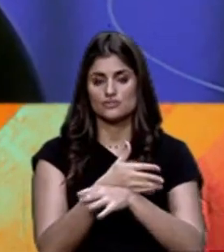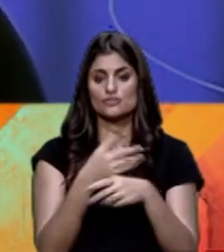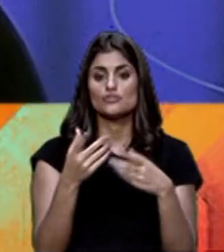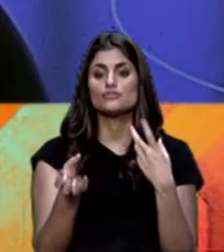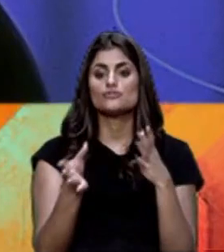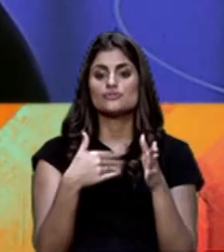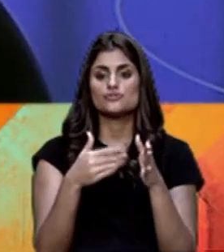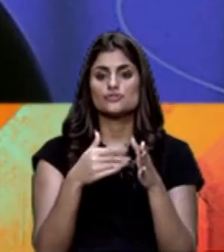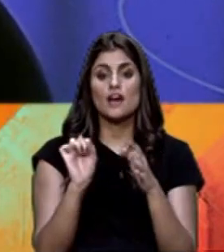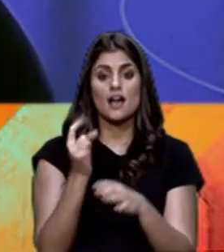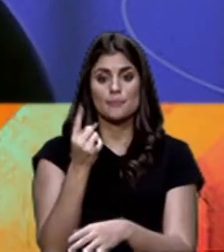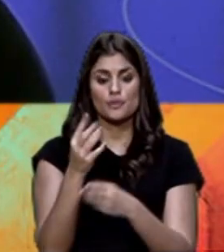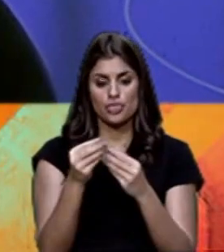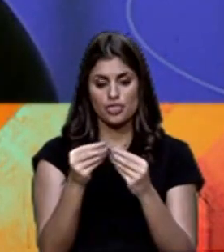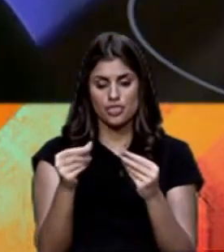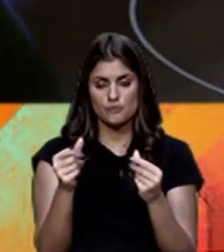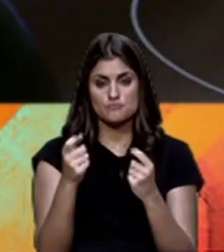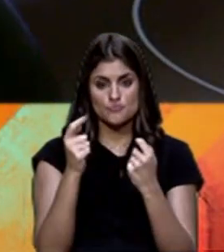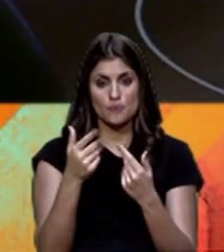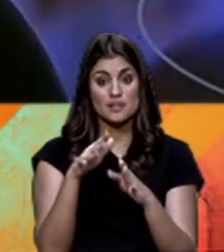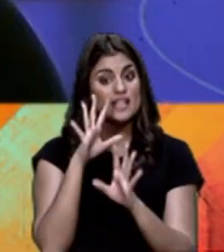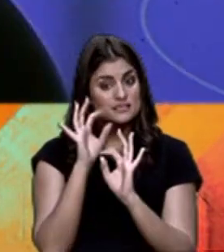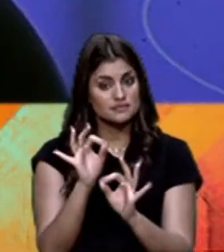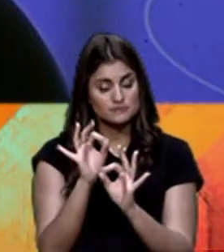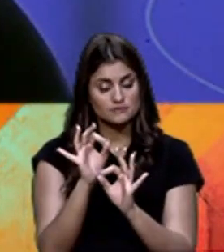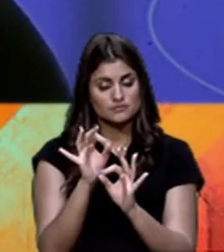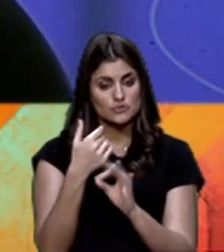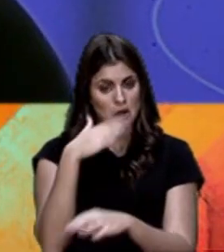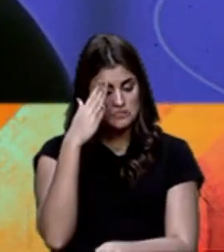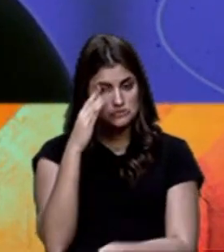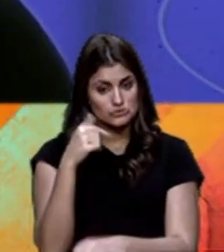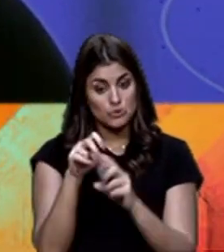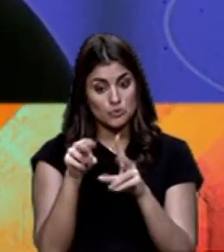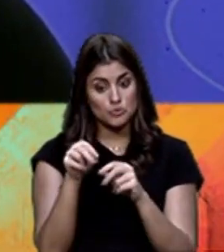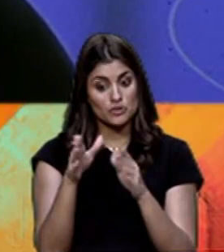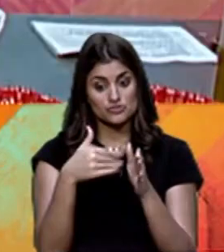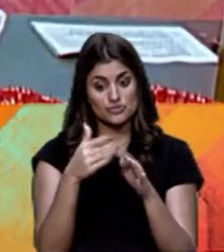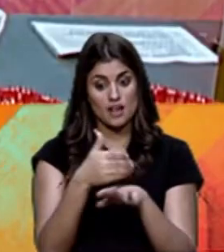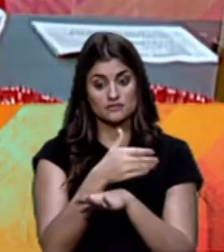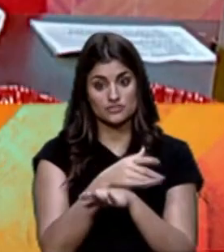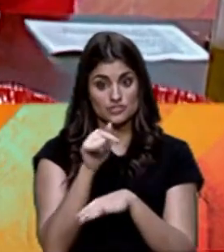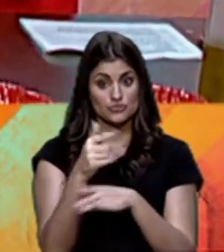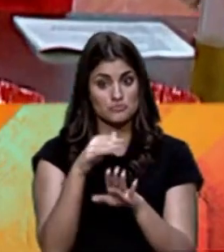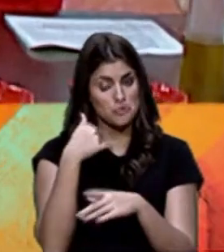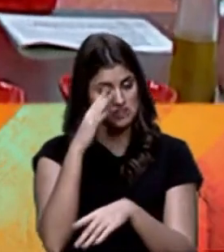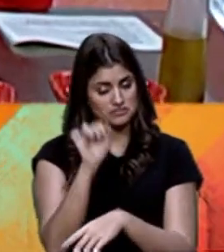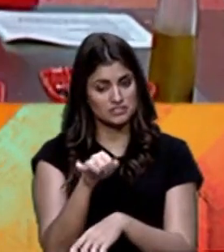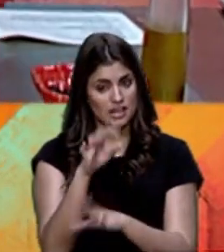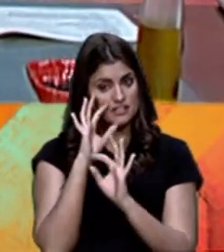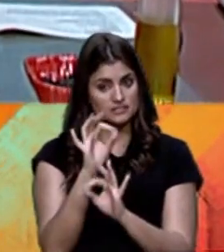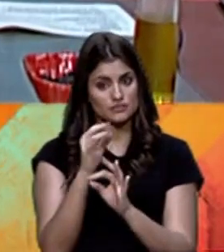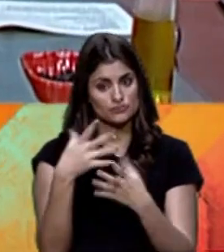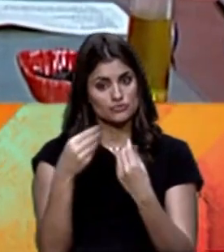de forma muito rápida e até se vai desmanchando um bocadinho, mas é mesmo assim. Deduzo eu, nunca fiz este prato, mas deduzo que seja assim. Vou acrescentar